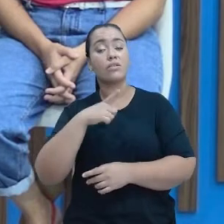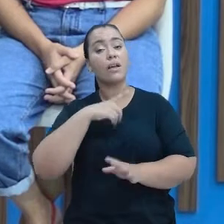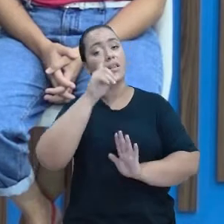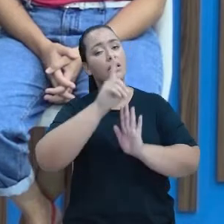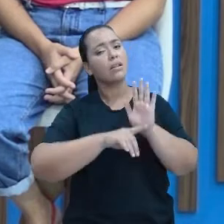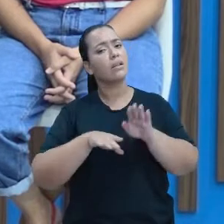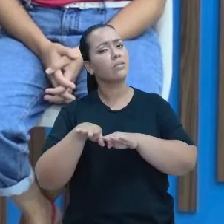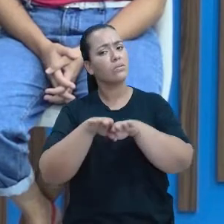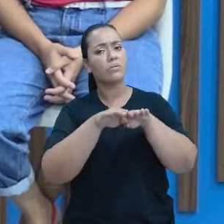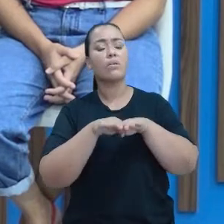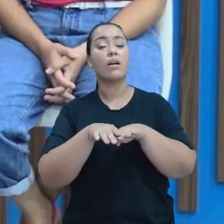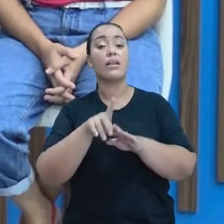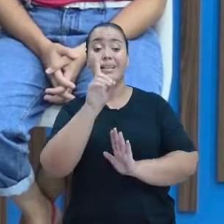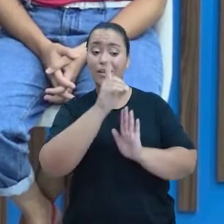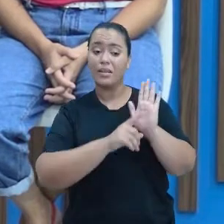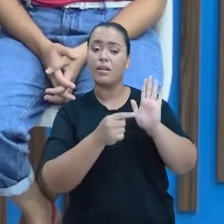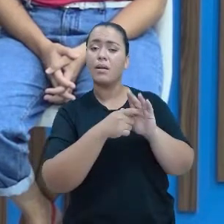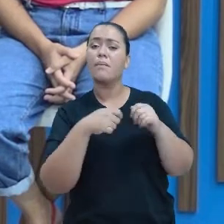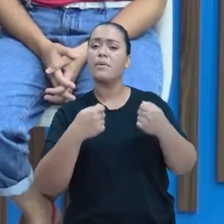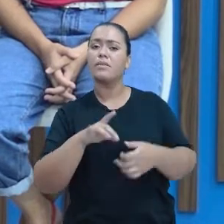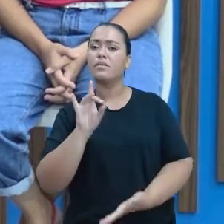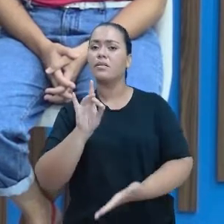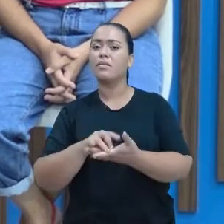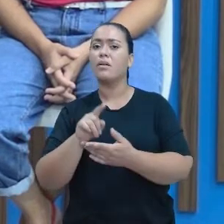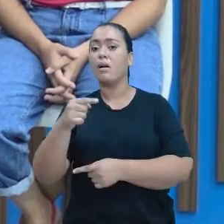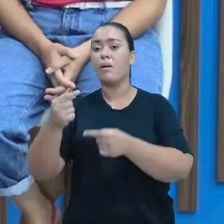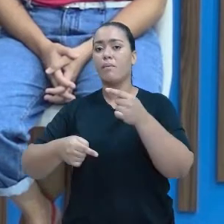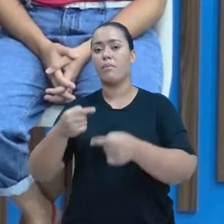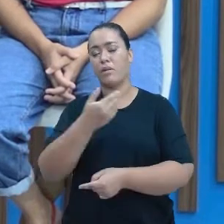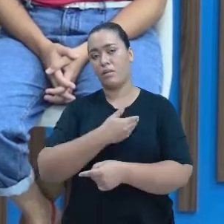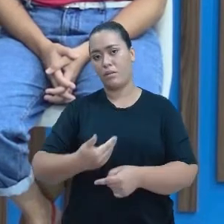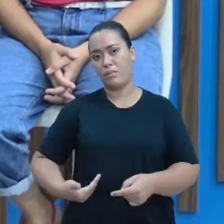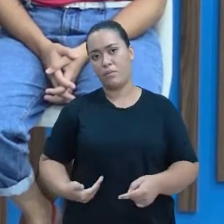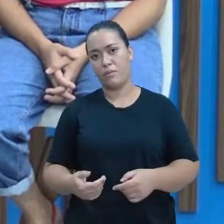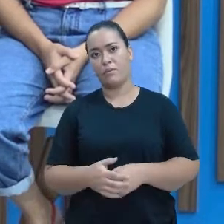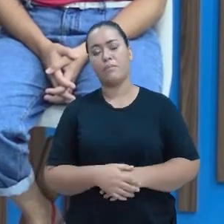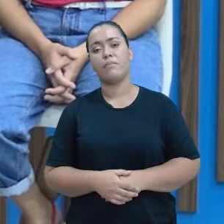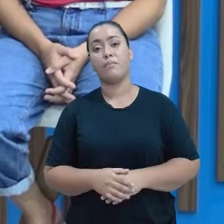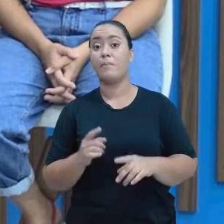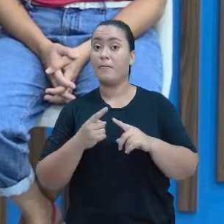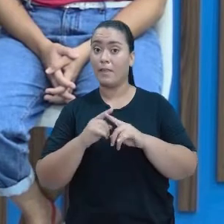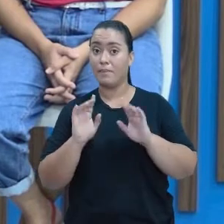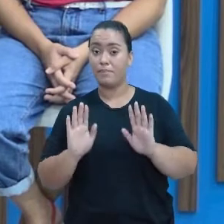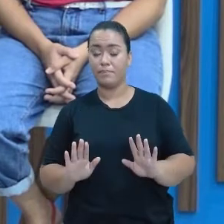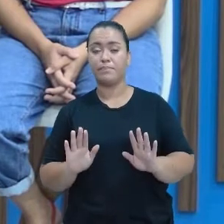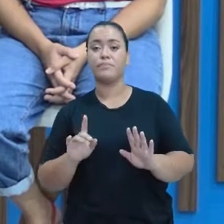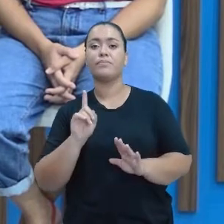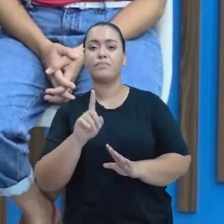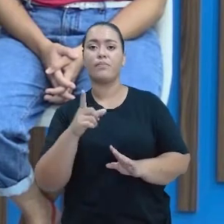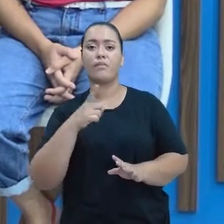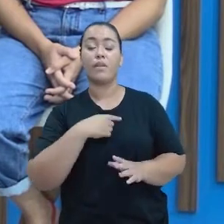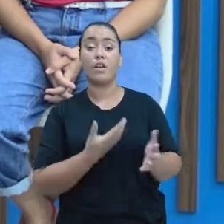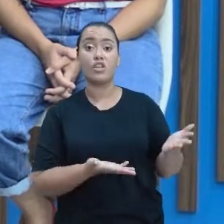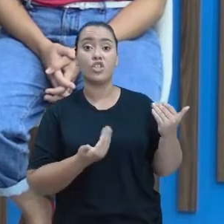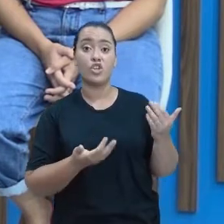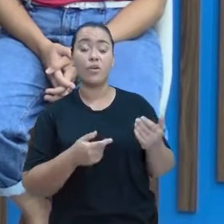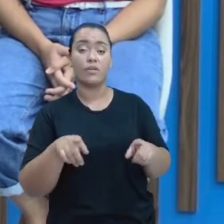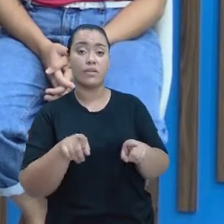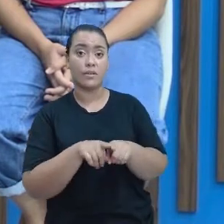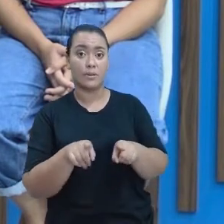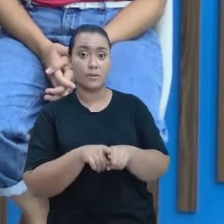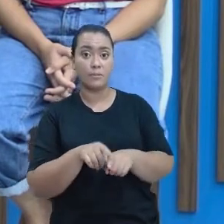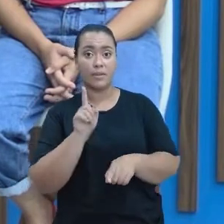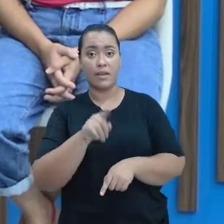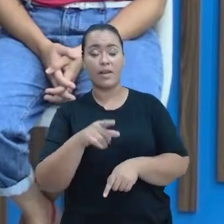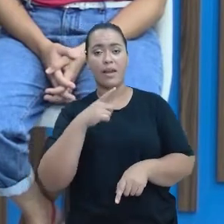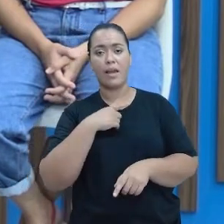esses direitos eles precisam ser efetivados como políticas públicas. Mais ainda, esses jovens e essas jovens